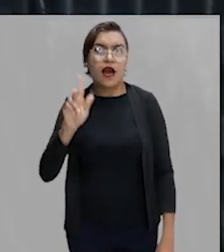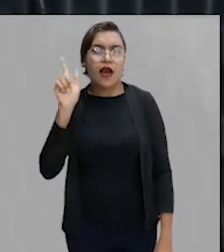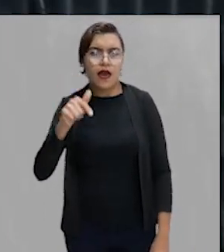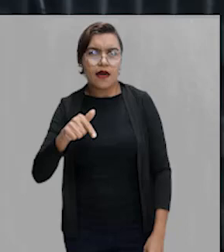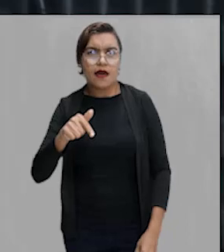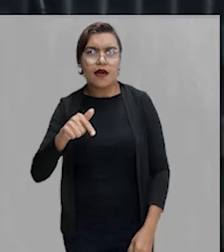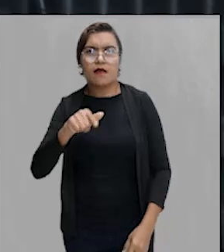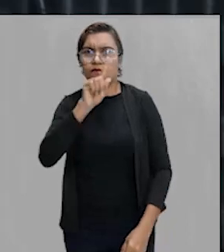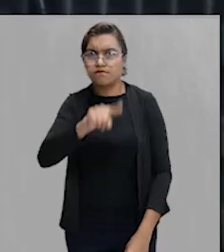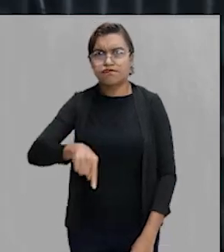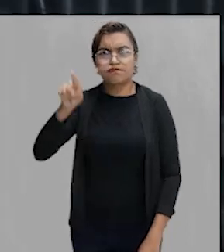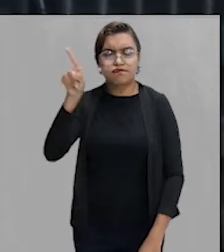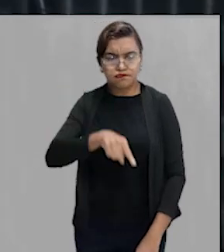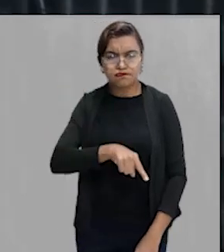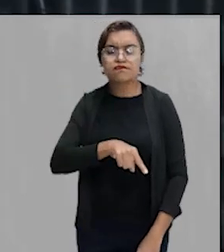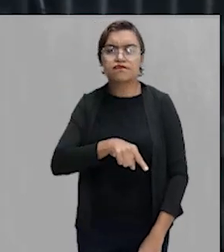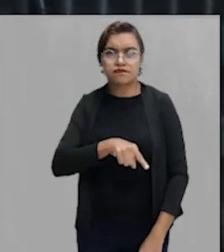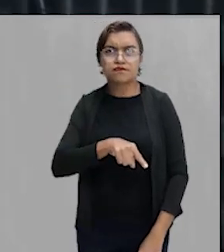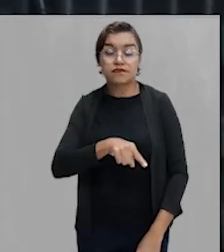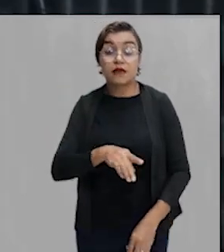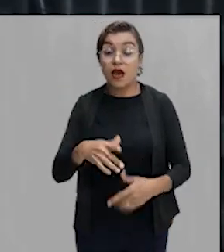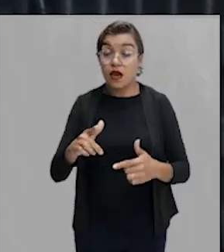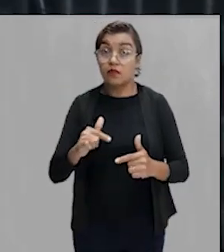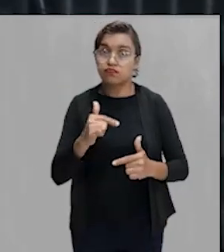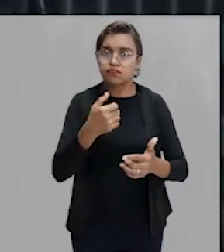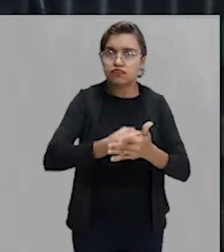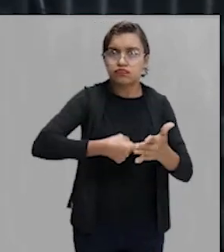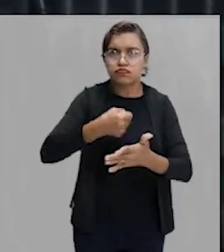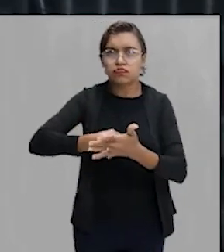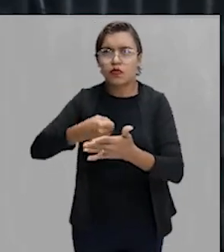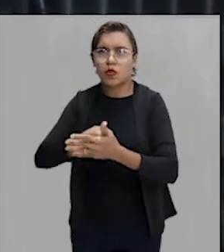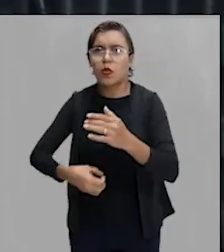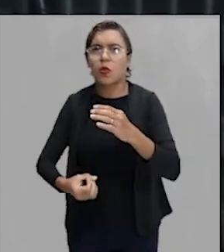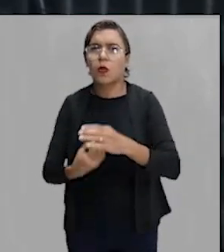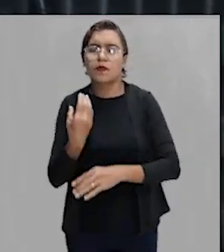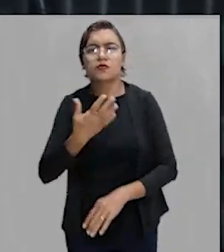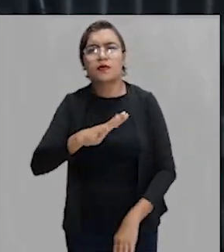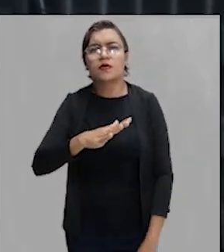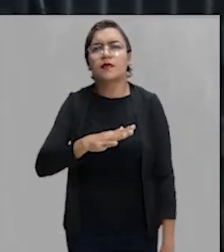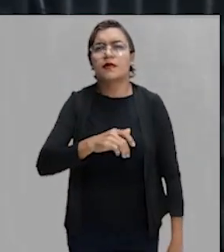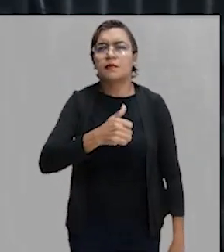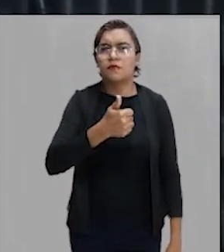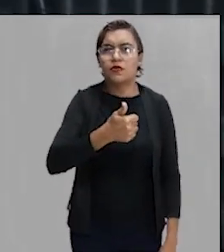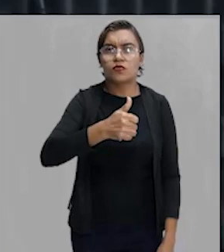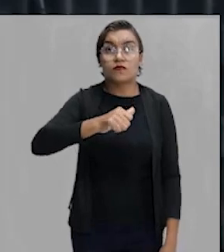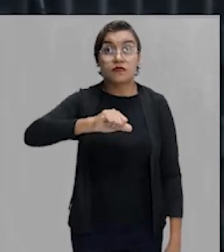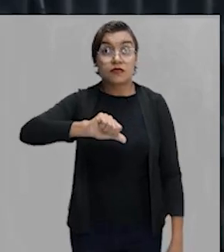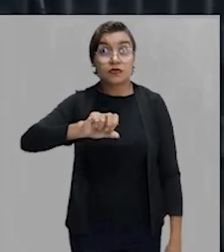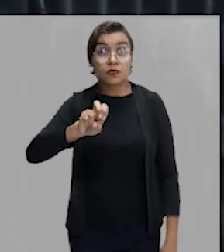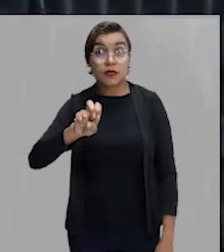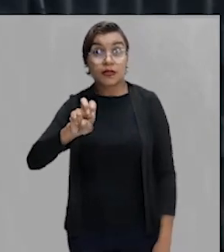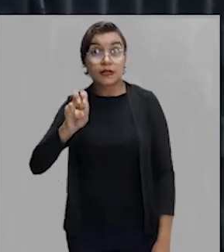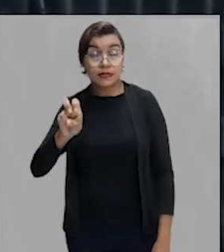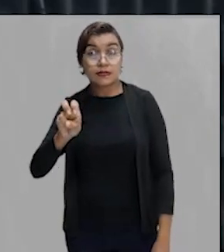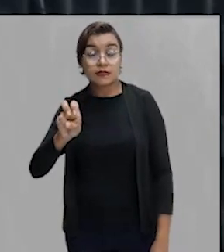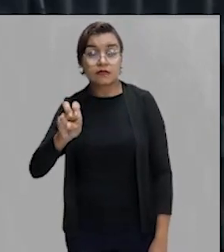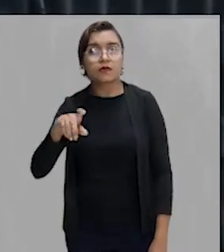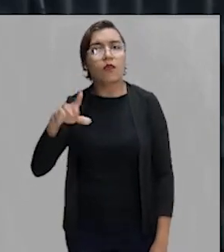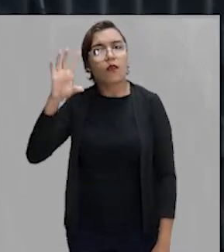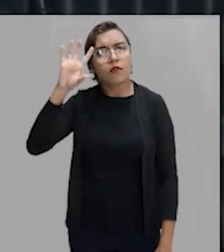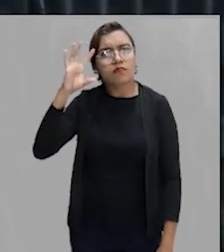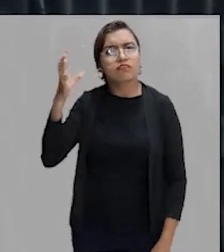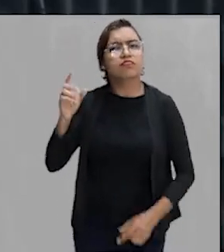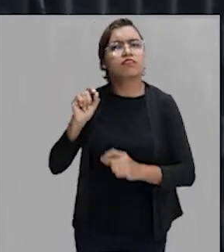leis segregacionistas. Essa luta começou por volta de 1955. E o primeiro grande resultado